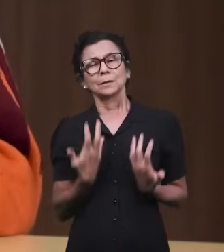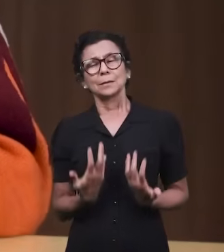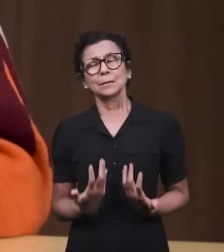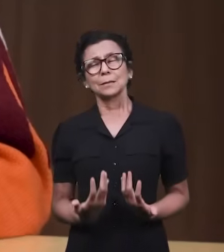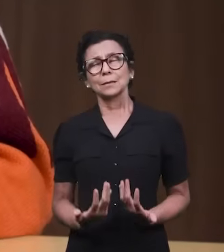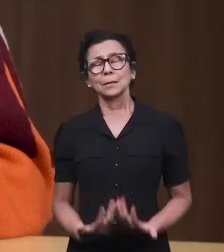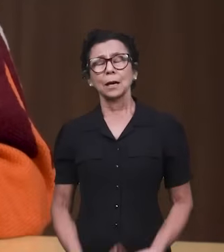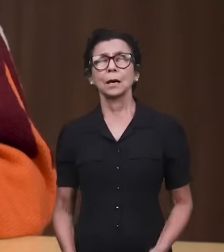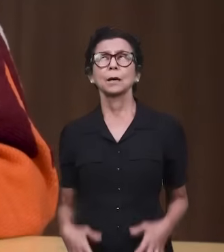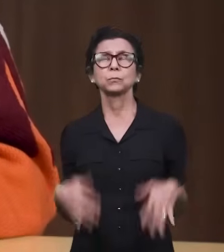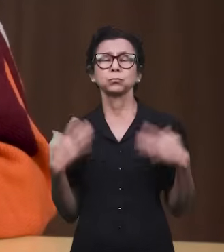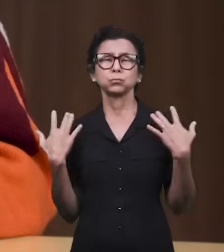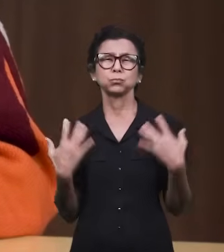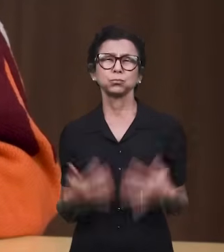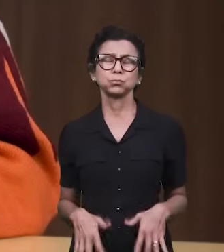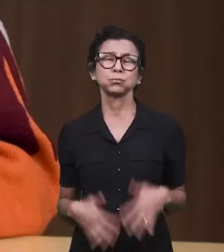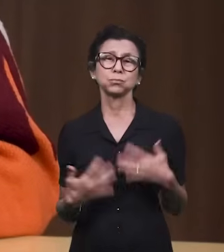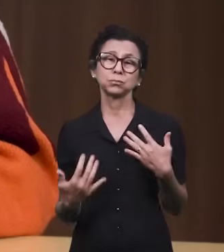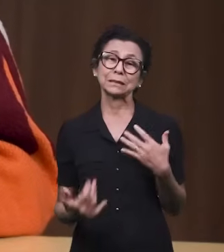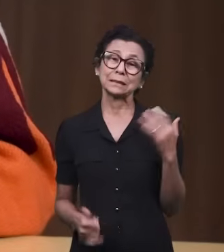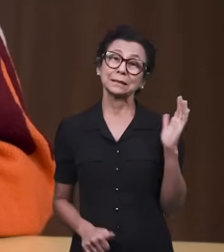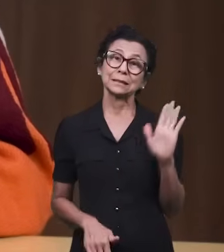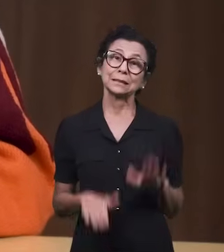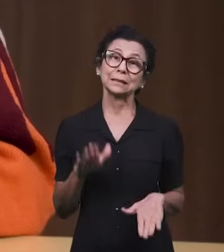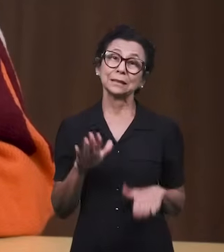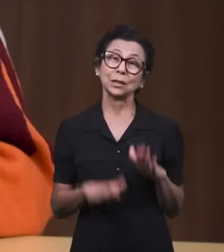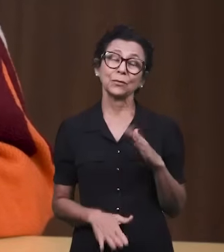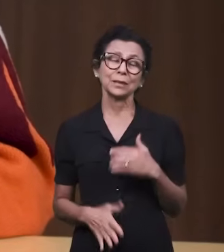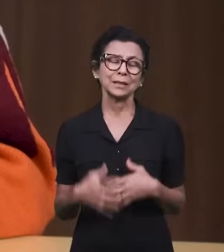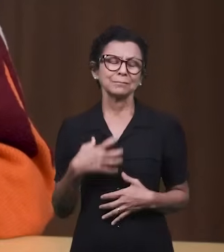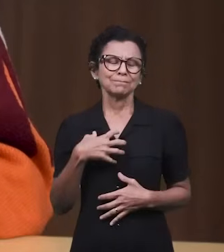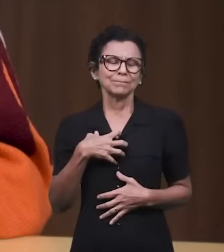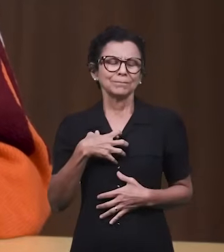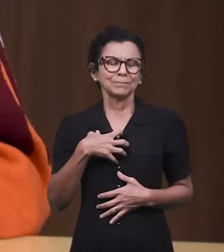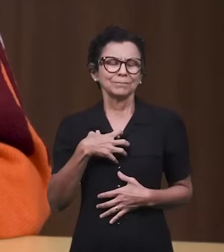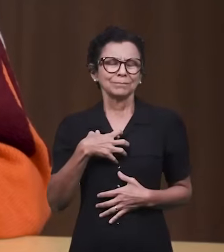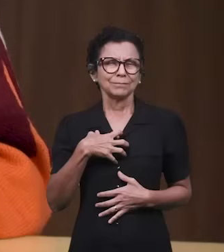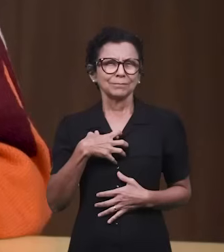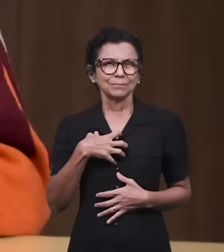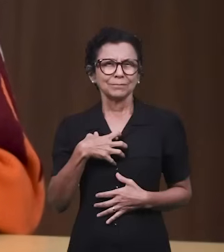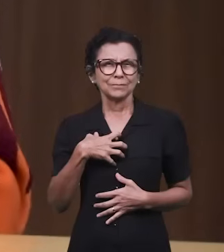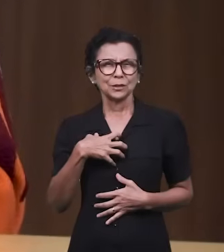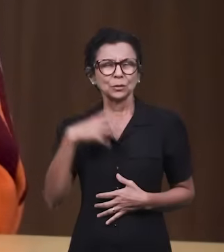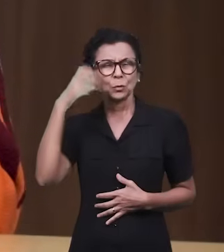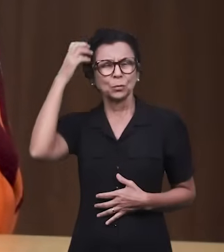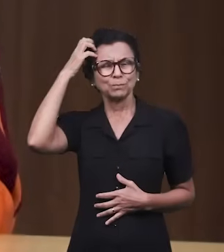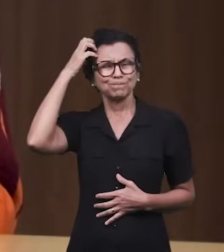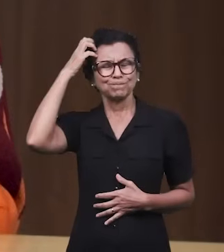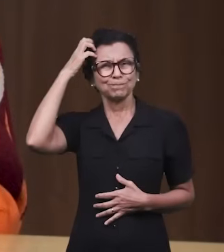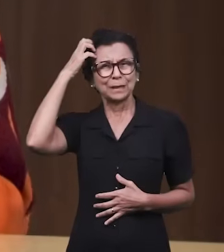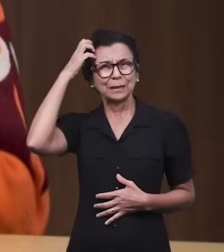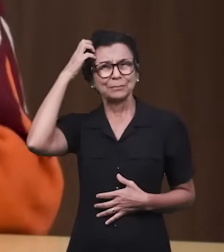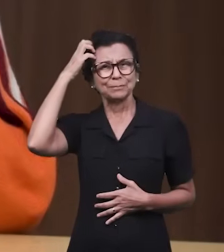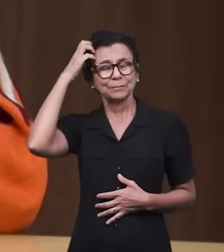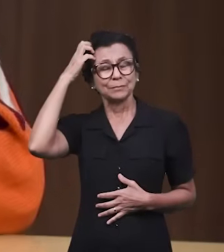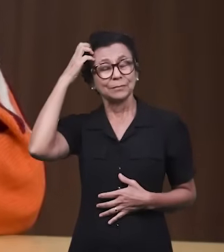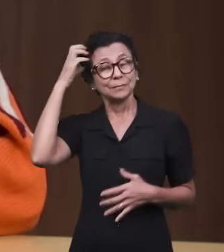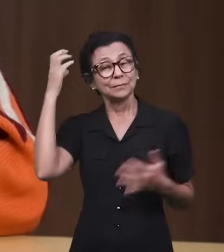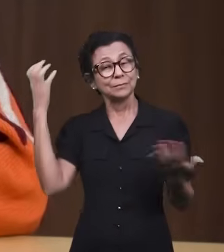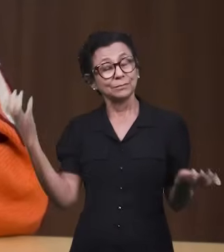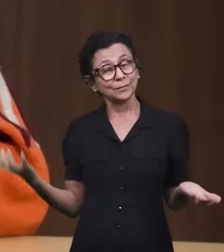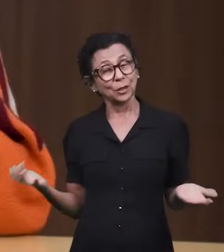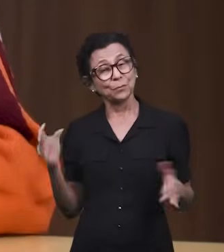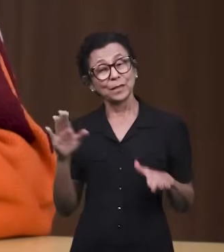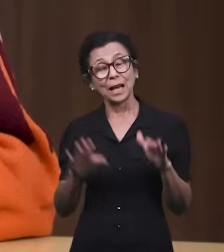vezes sobrecarregados e talvez até culpados. E para evitar conflitos, acabam abrindo a mão de